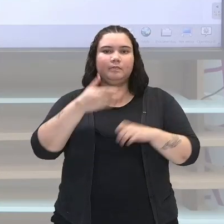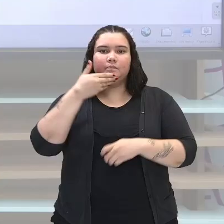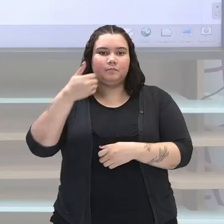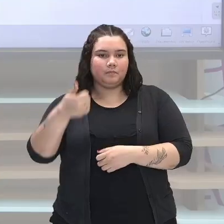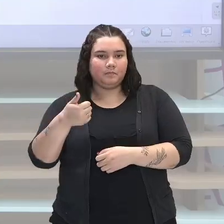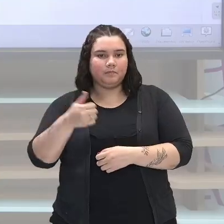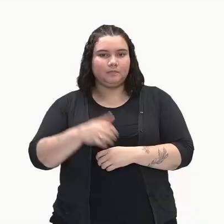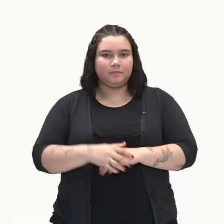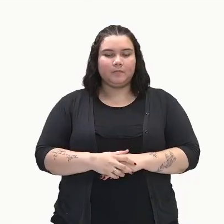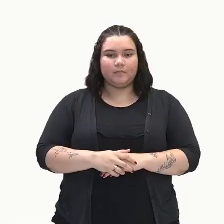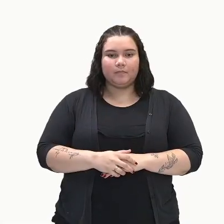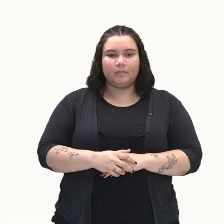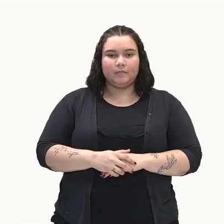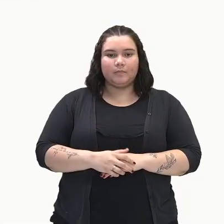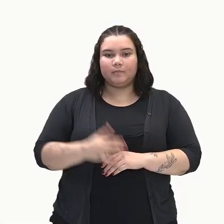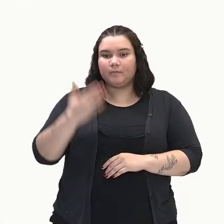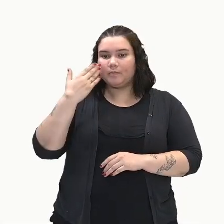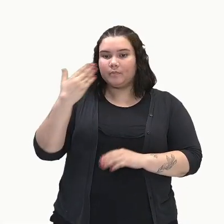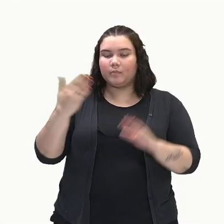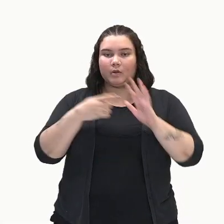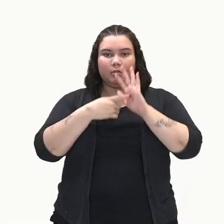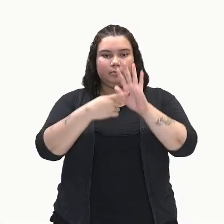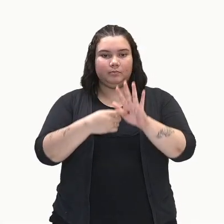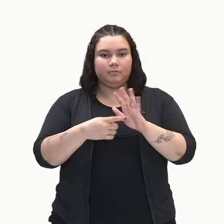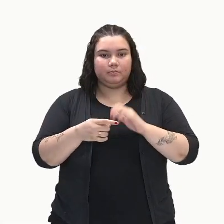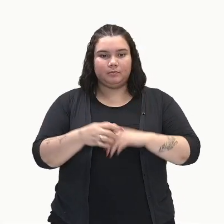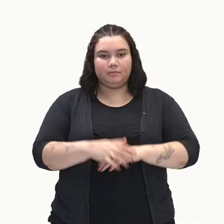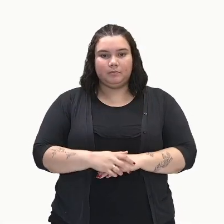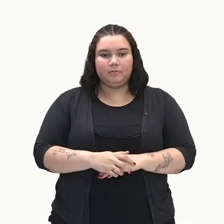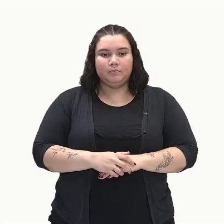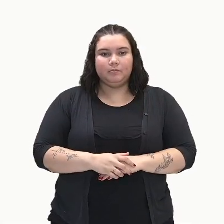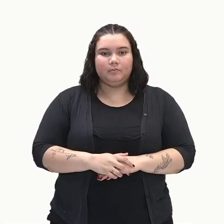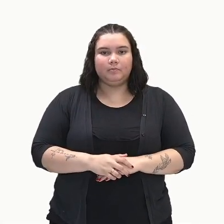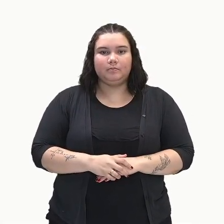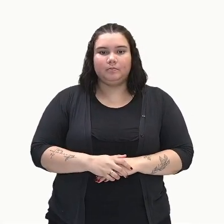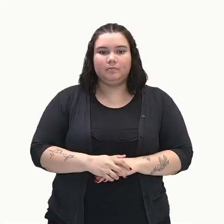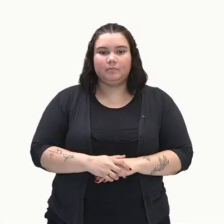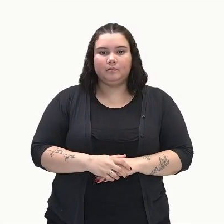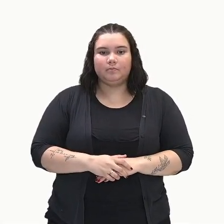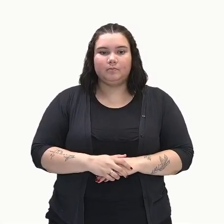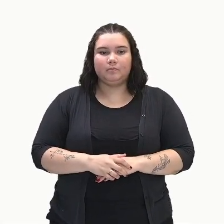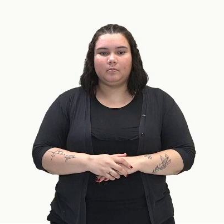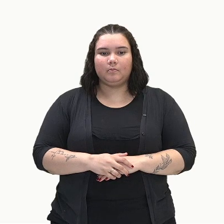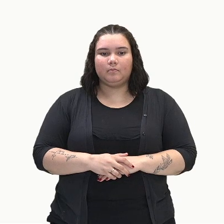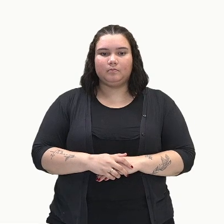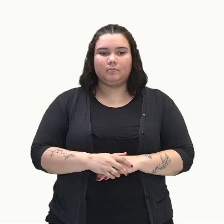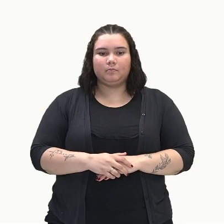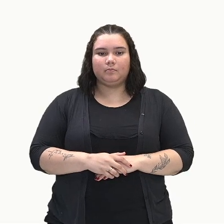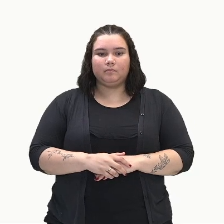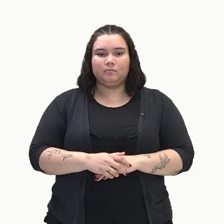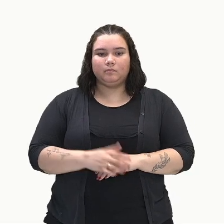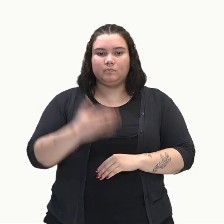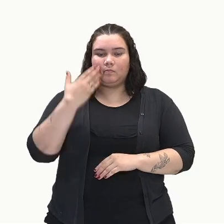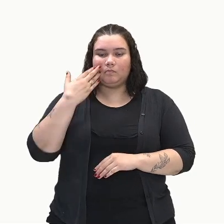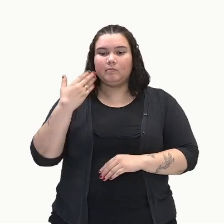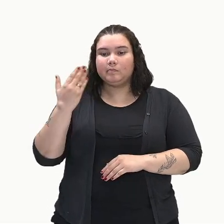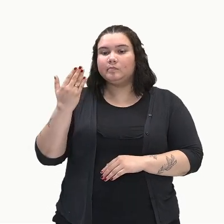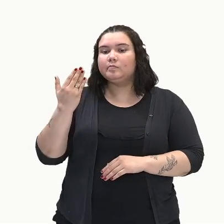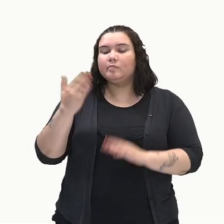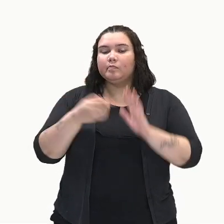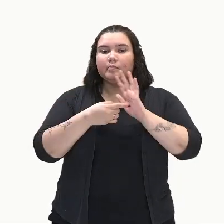geral. Vamos lá, então? Olha como é que vai ficar. Então, vou utilizar aqui, ó, a fórmula do termo geral.